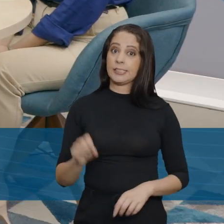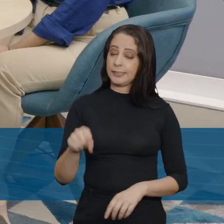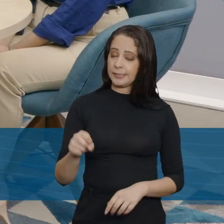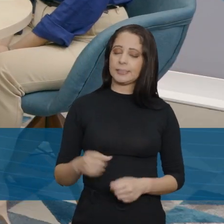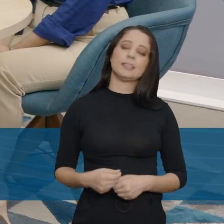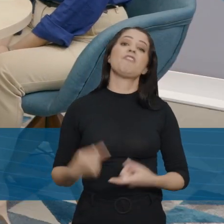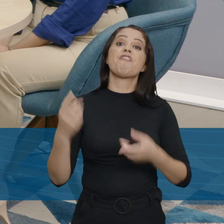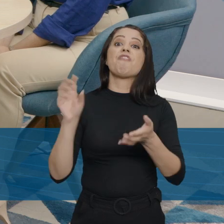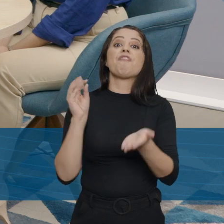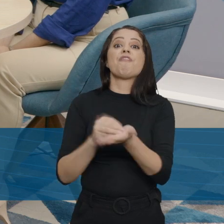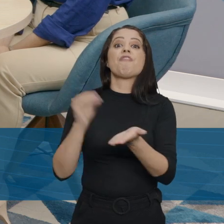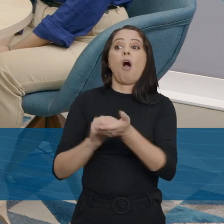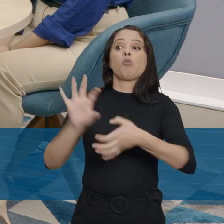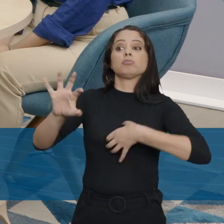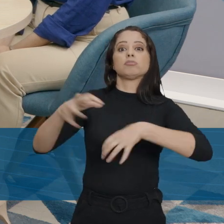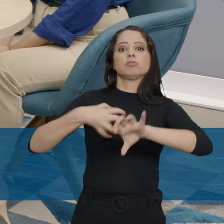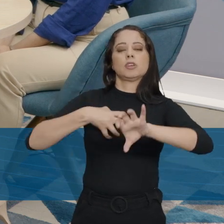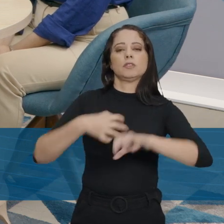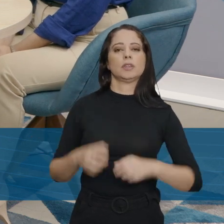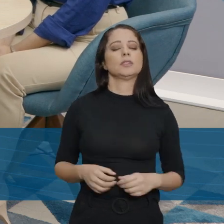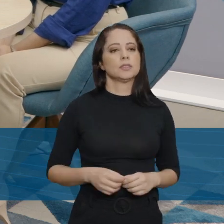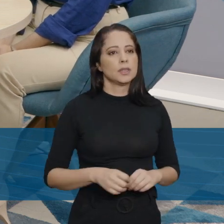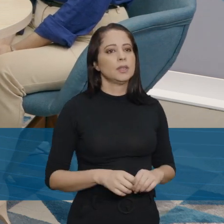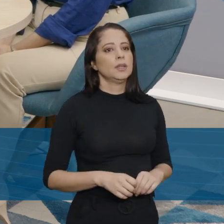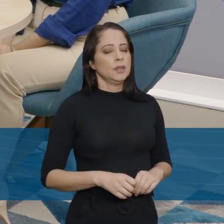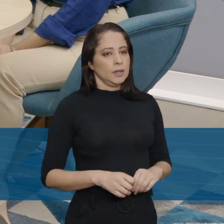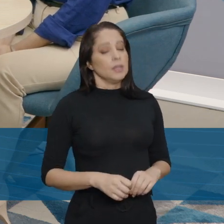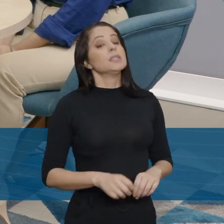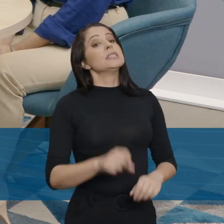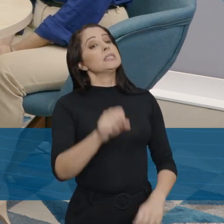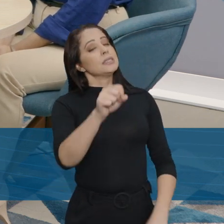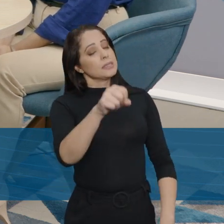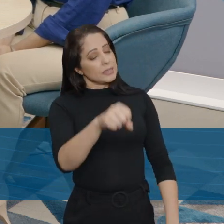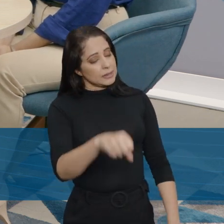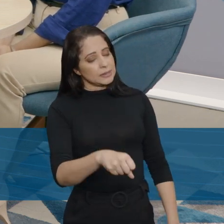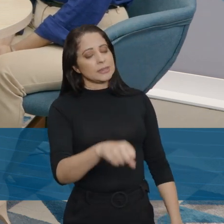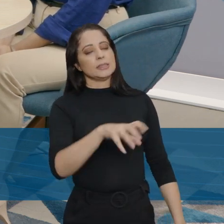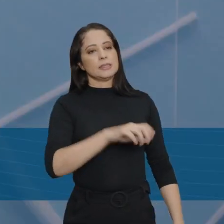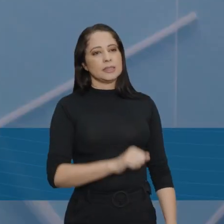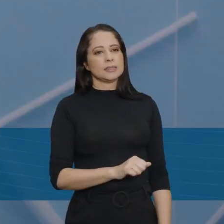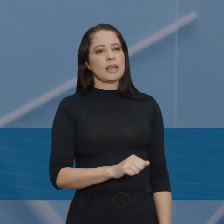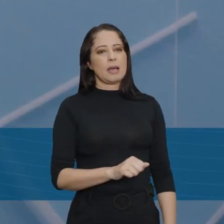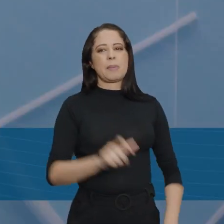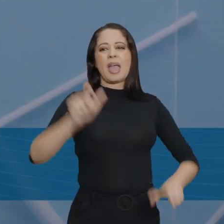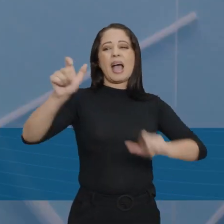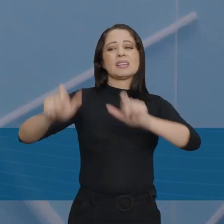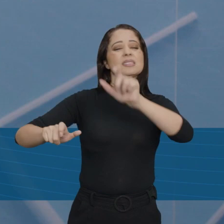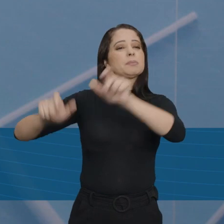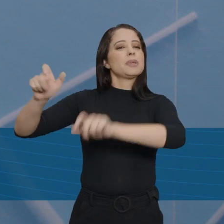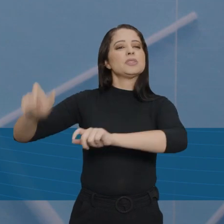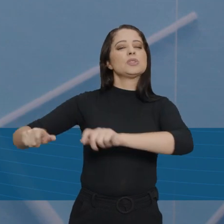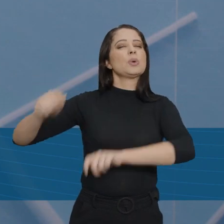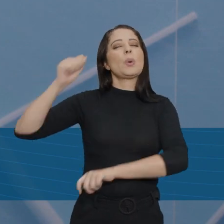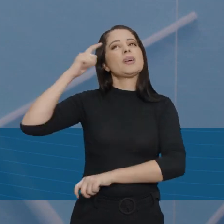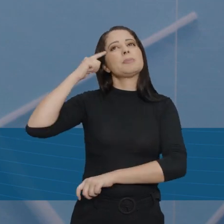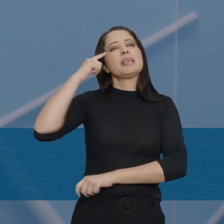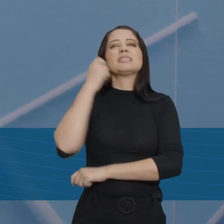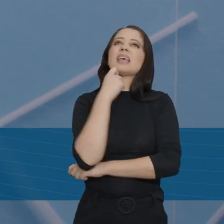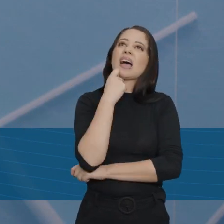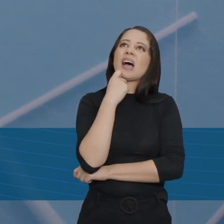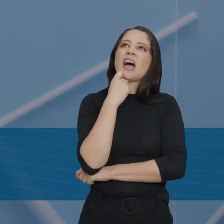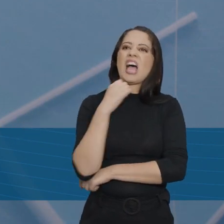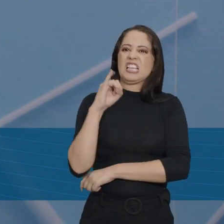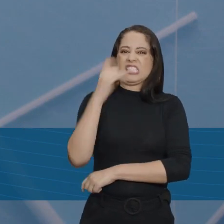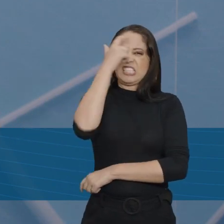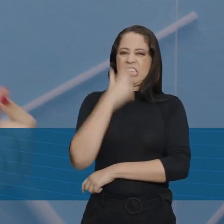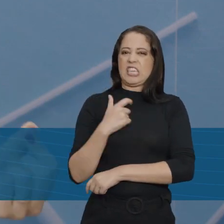né, do sentimento mesmo das pessoas. Isso, né? Porque não as pessoas têm uma fantasia, né? Se eu sofrer